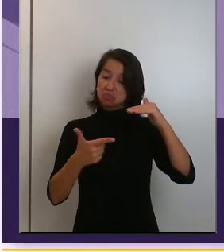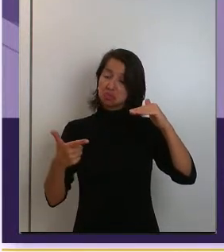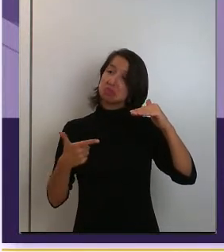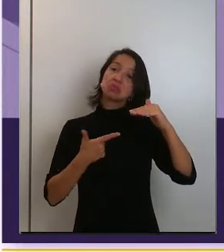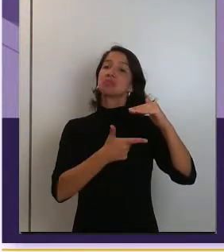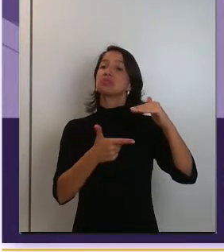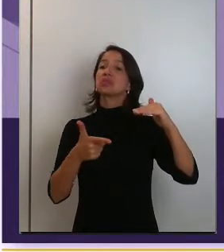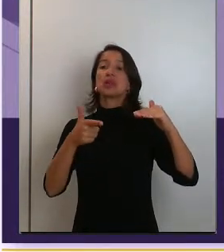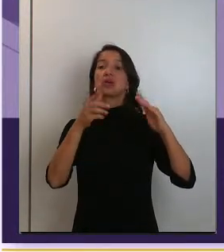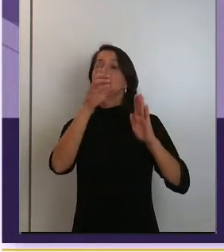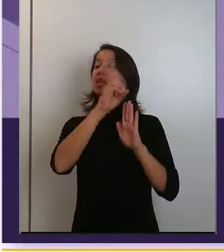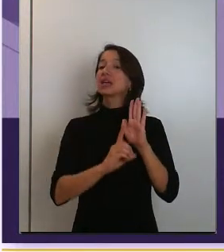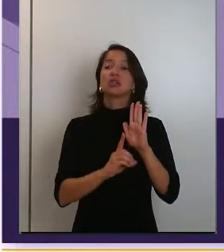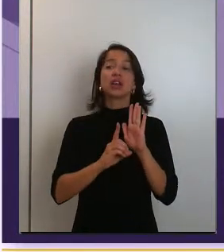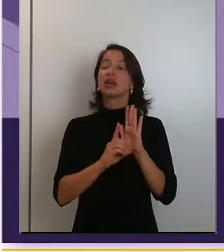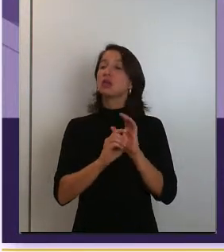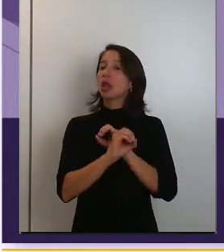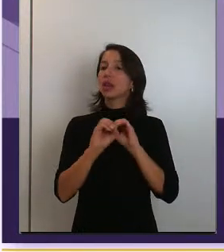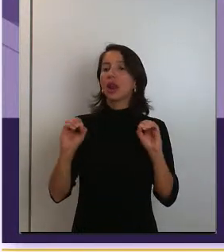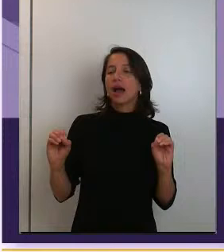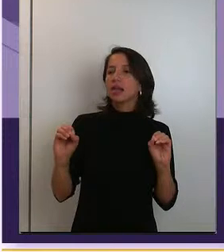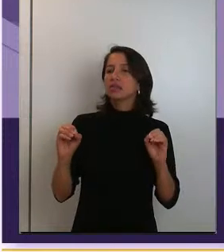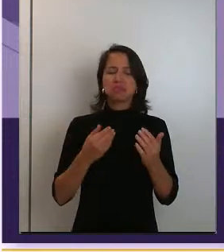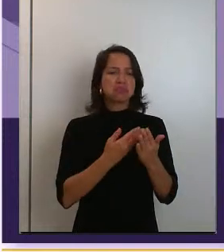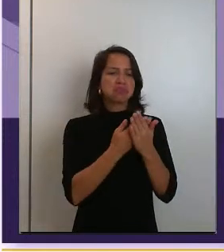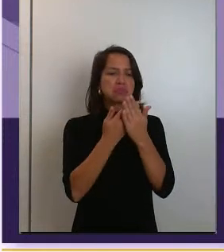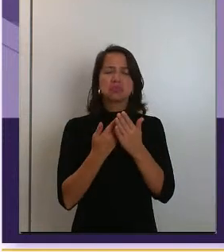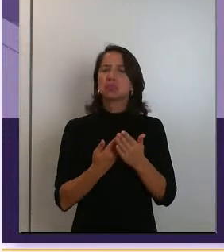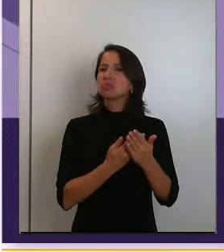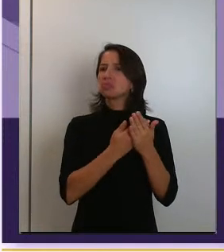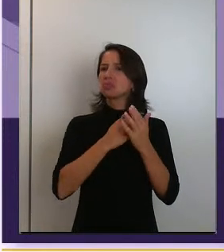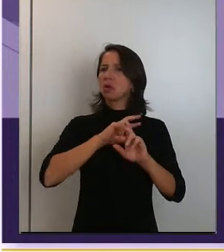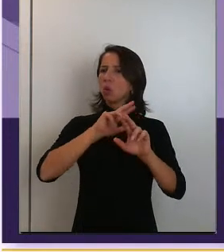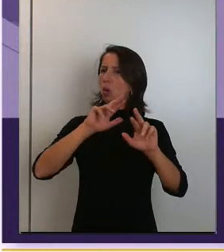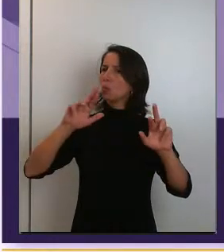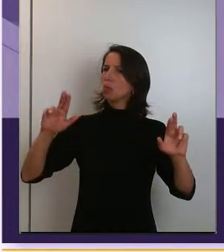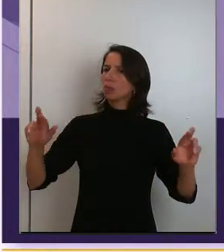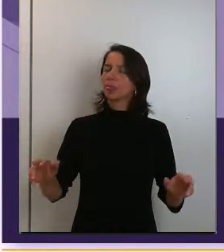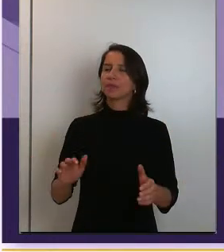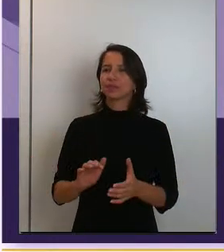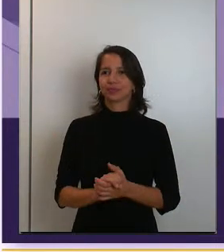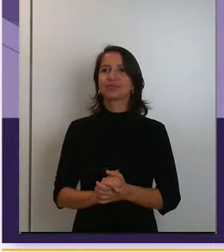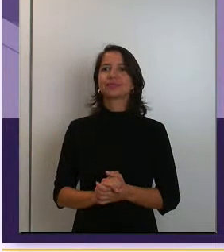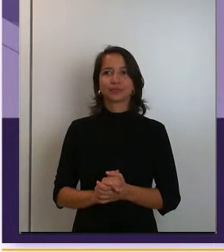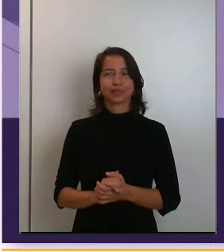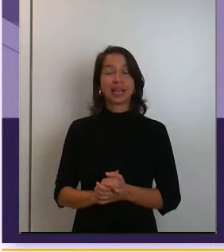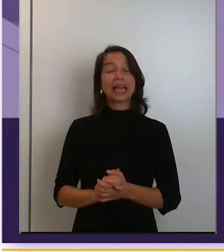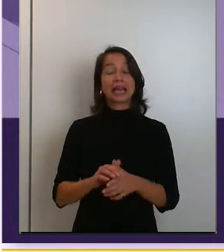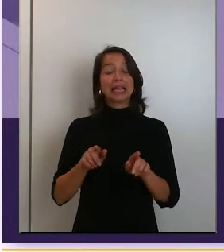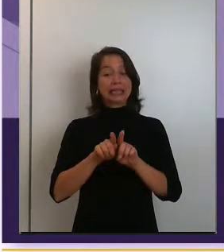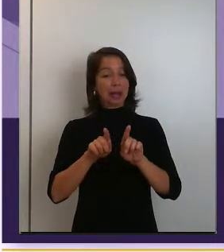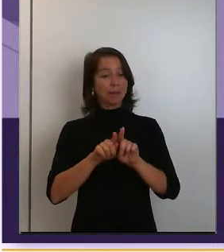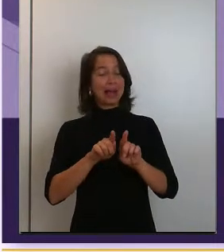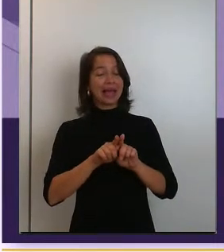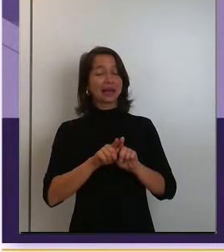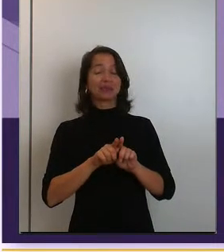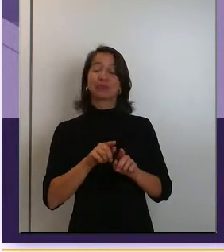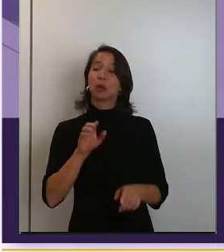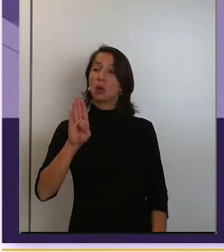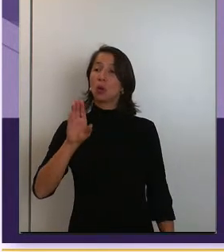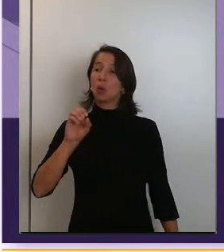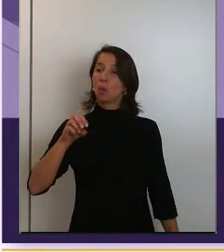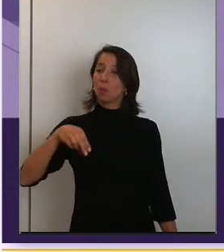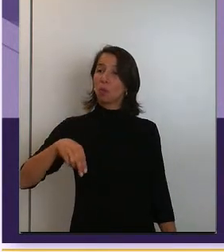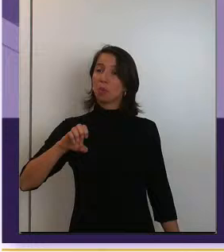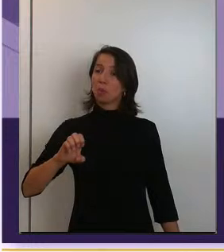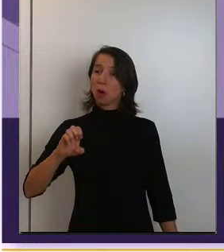mulheres sequer estudam ainda. E o Bono, ao receber esse prêmio, também disse que ficou surpreso, mas ele falou uma frase que, para